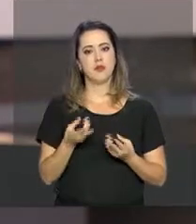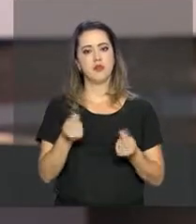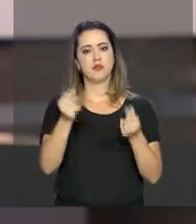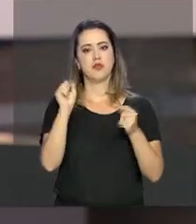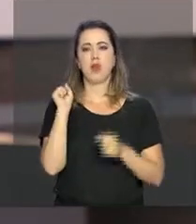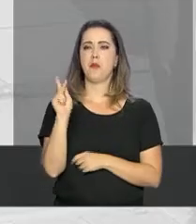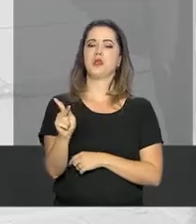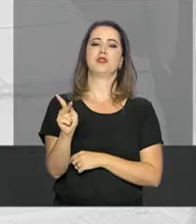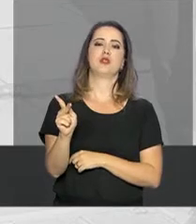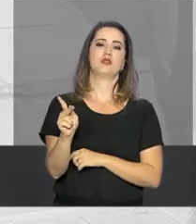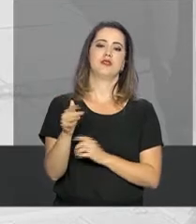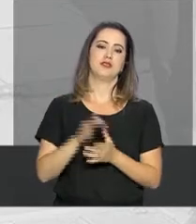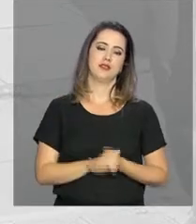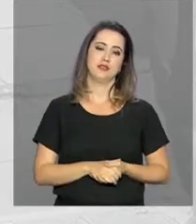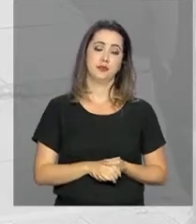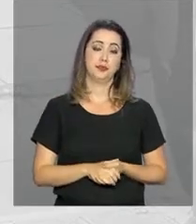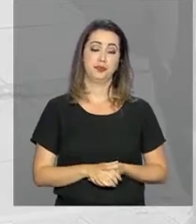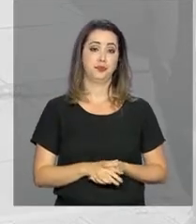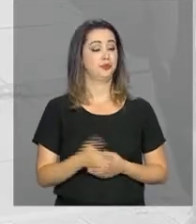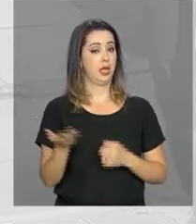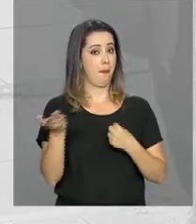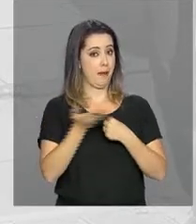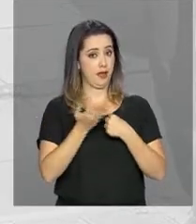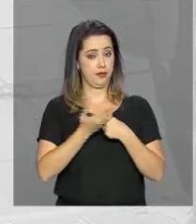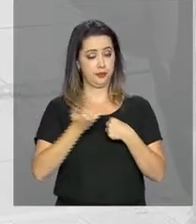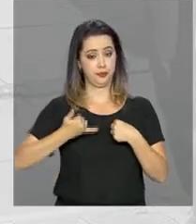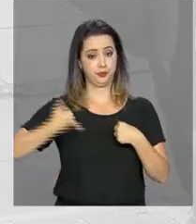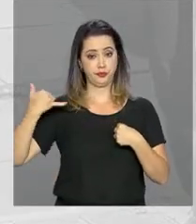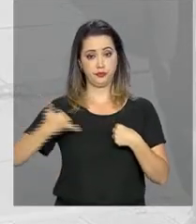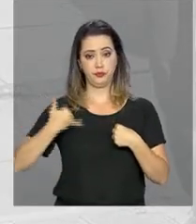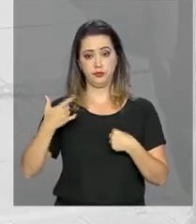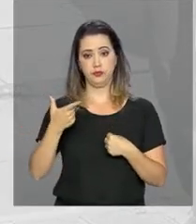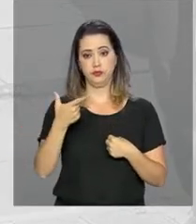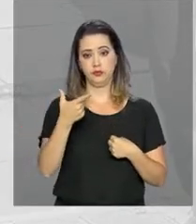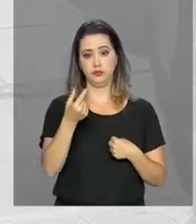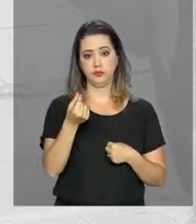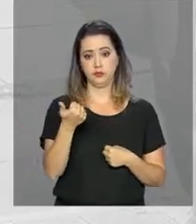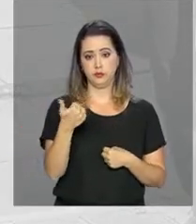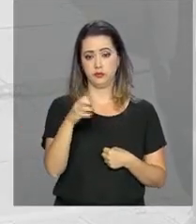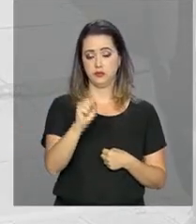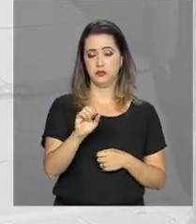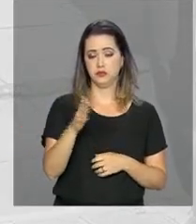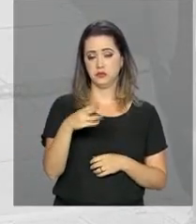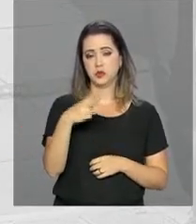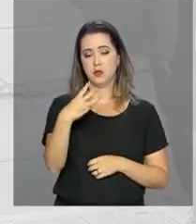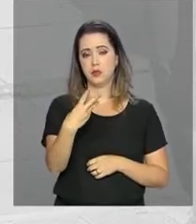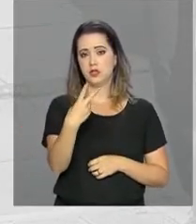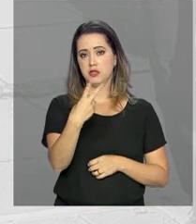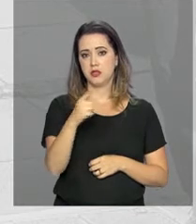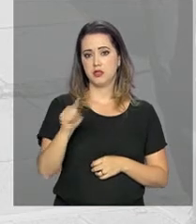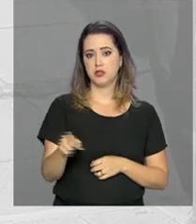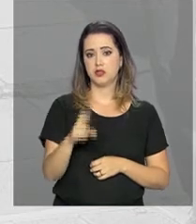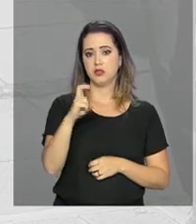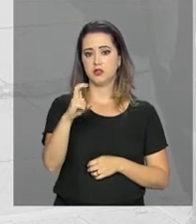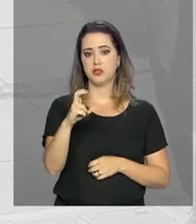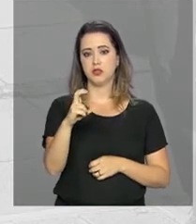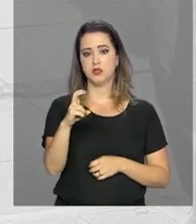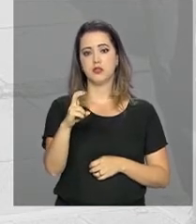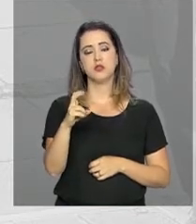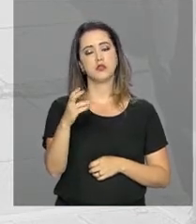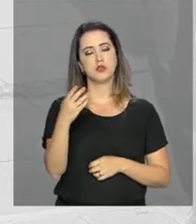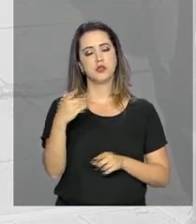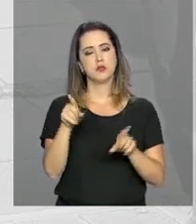abusam da doria a idade média do brasileiro em 2018 é de cerca de 32 anos e meio daqui a